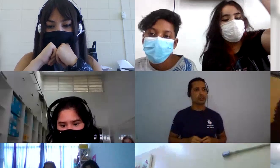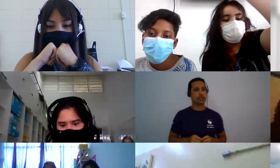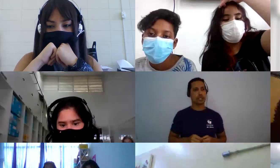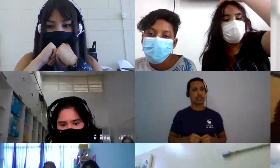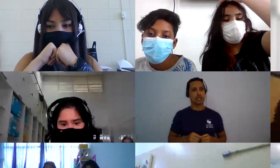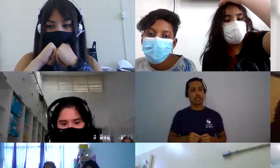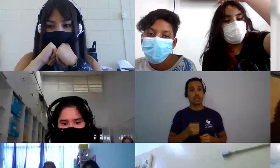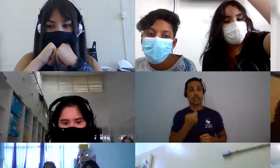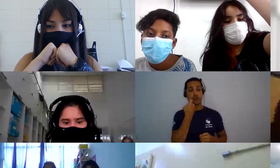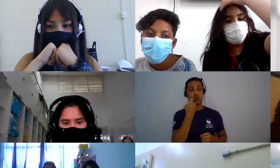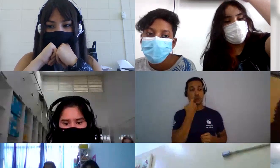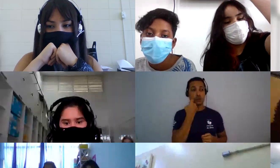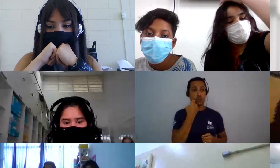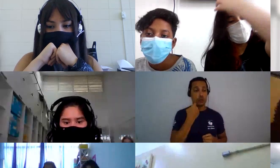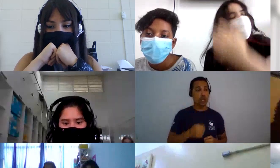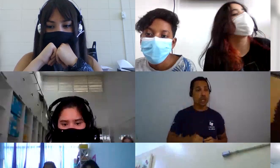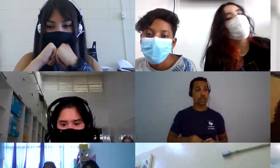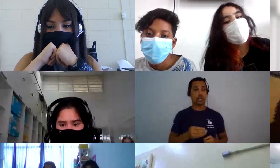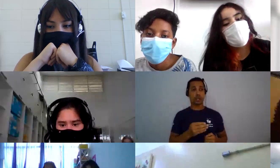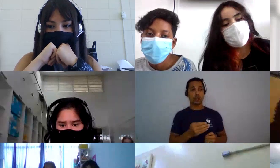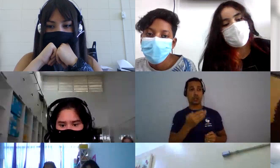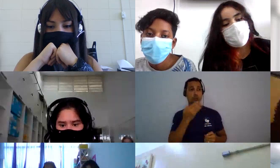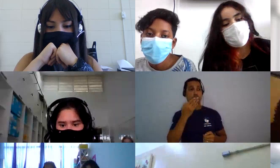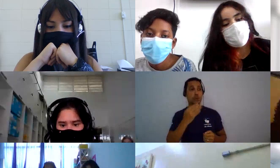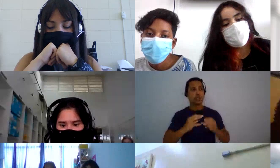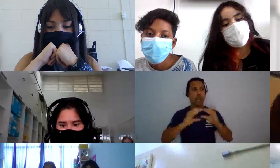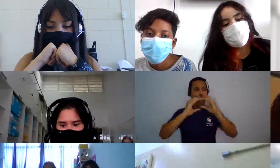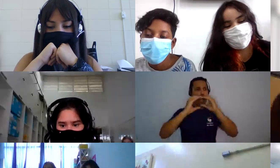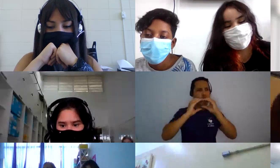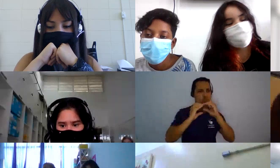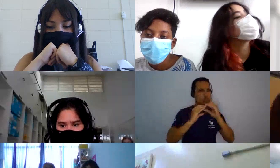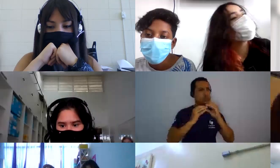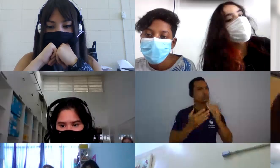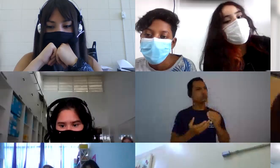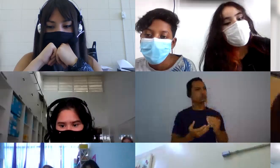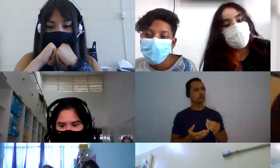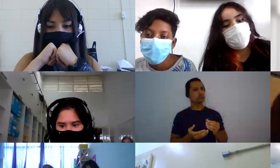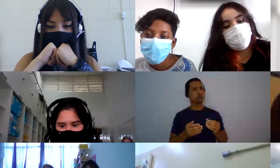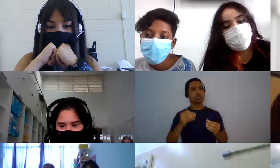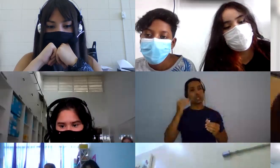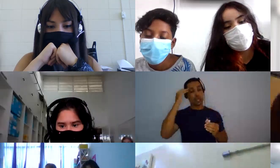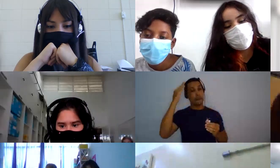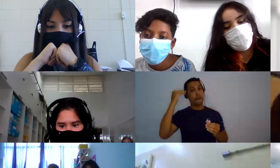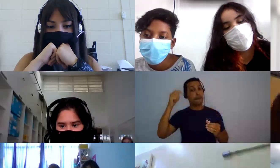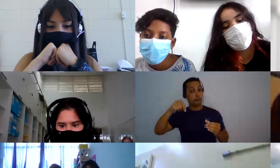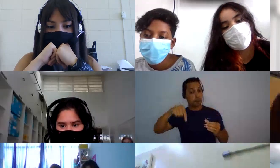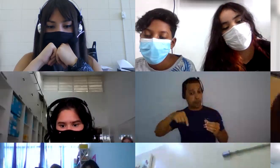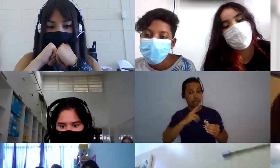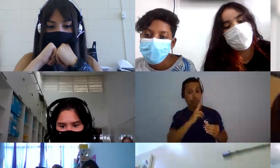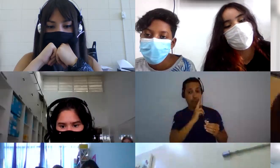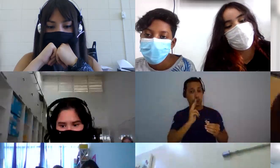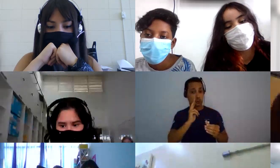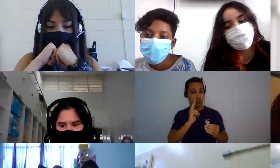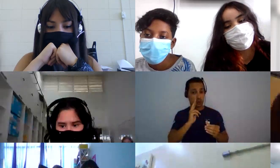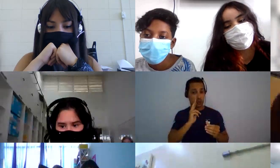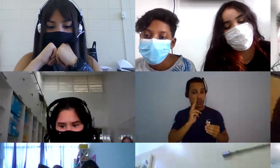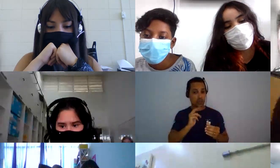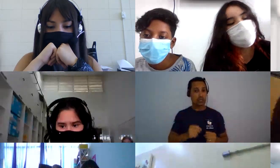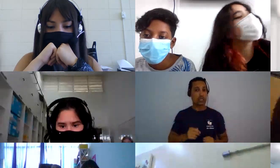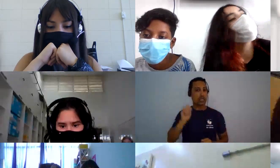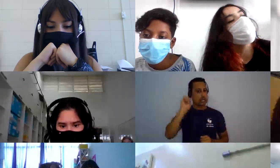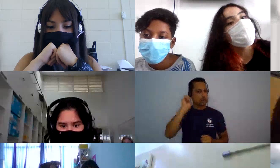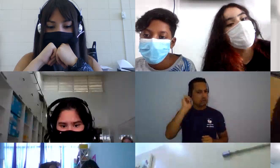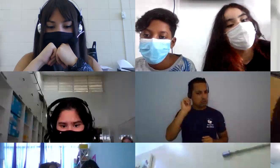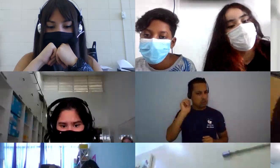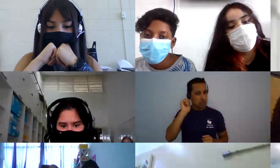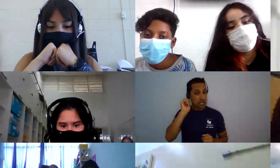você, Gabi, eu pedia esse sanduíche aqui que sai mais. Ele é mais famoso na casa. Entendem isso? Isso é um puxão de orelha que eu faço